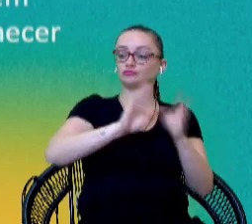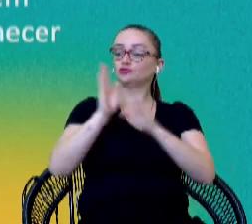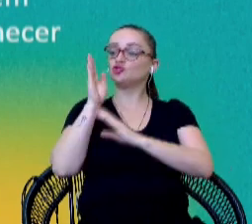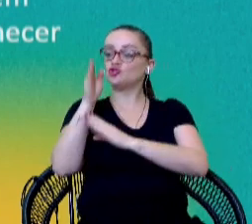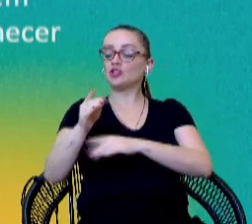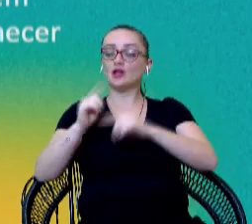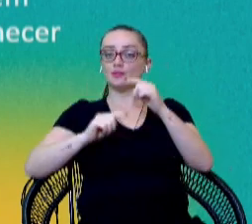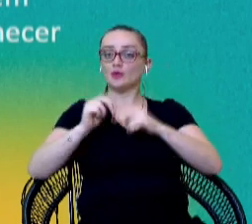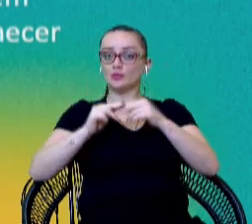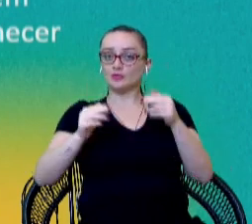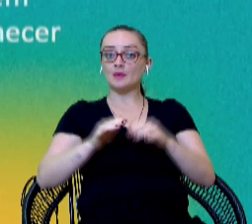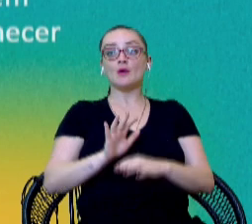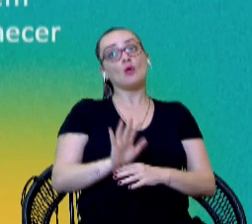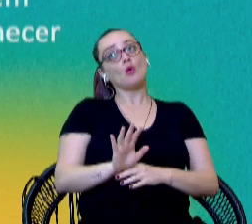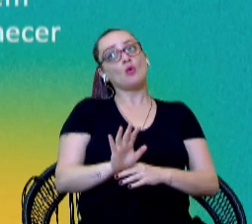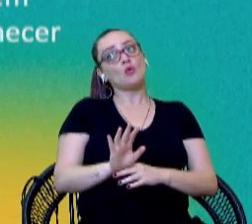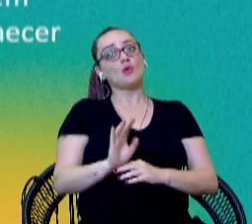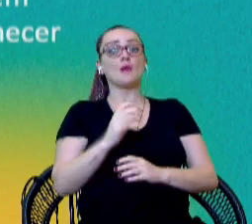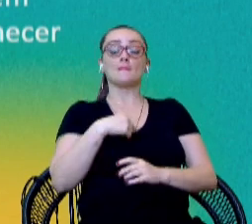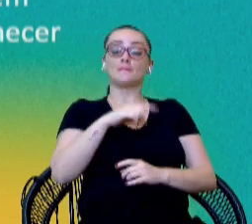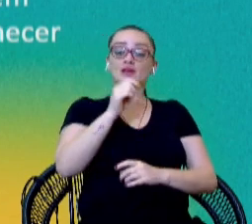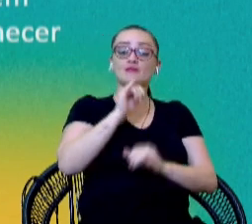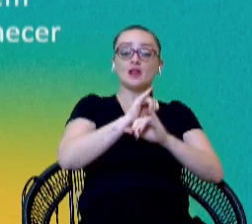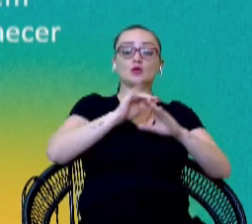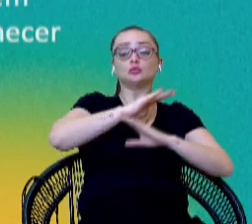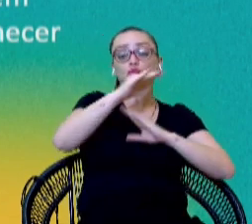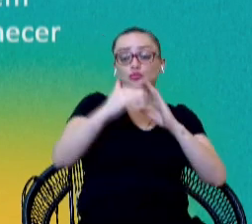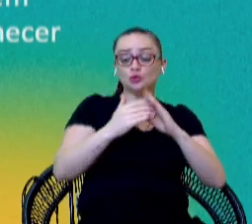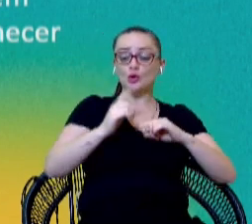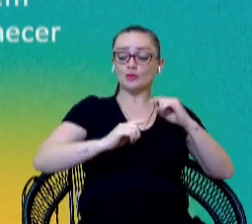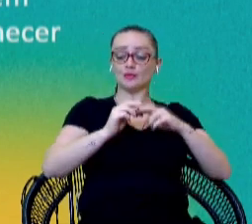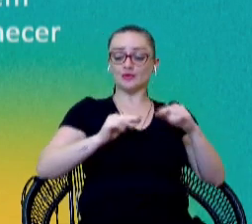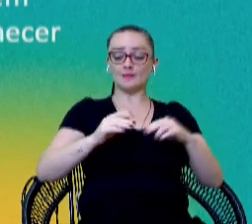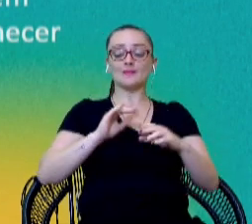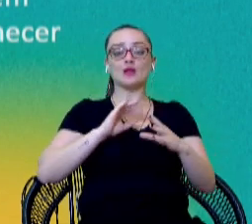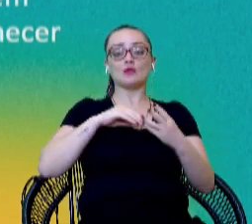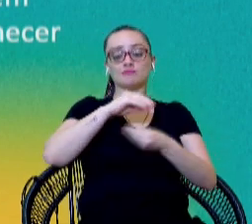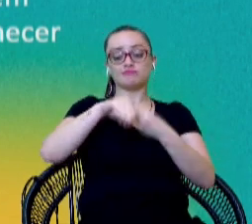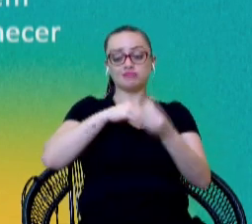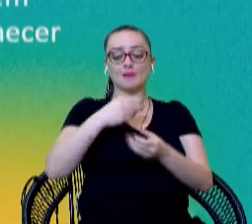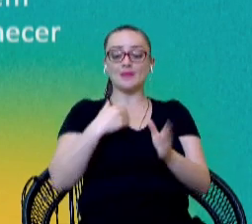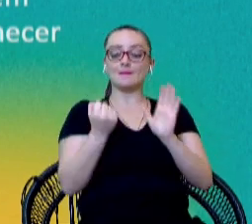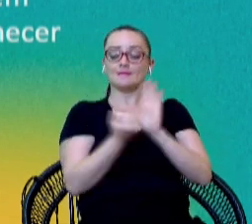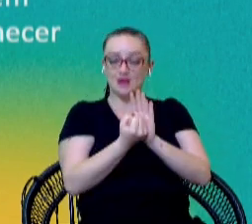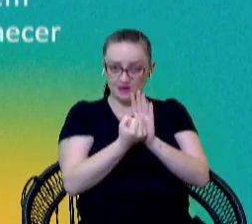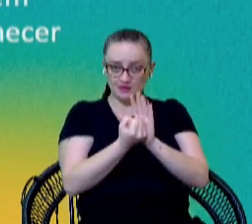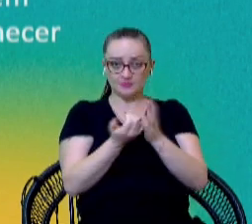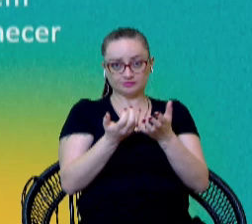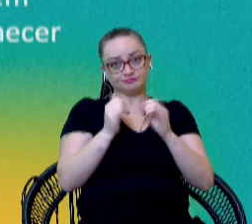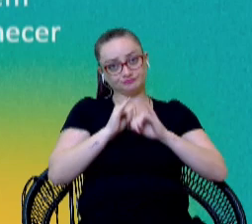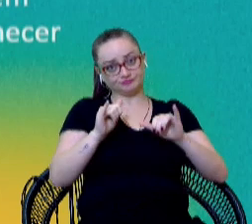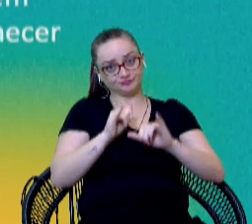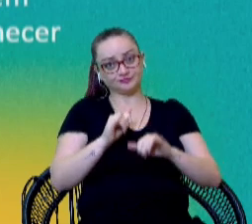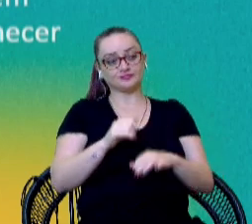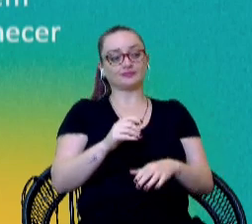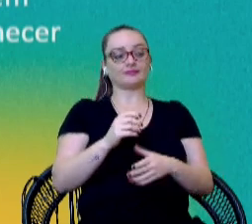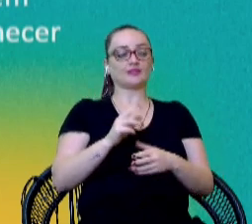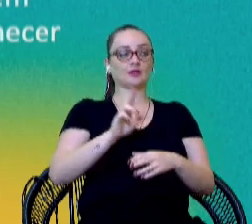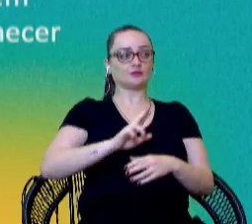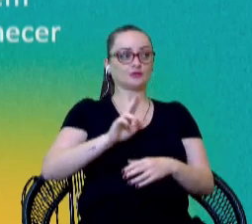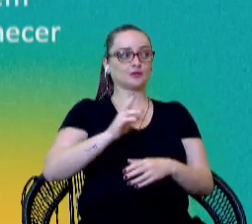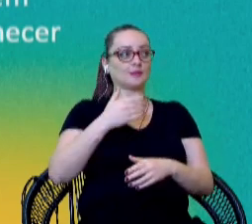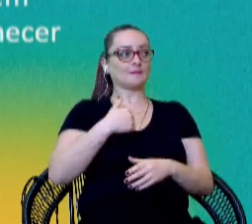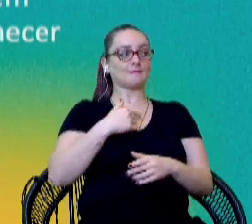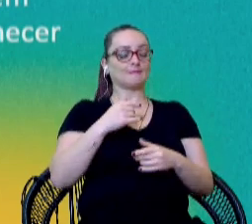Ah, não, eu quero falar mais sobre todos os meus produtos, sobre o meu mix, sobre a minha marca. leva o usuário para o link